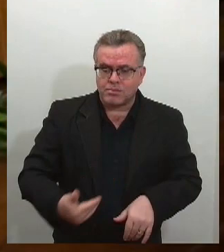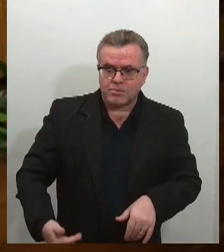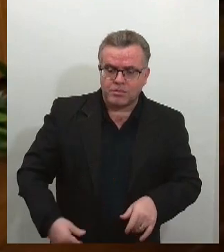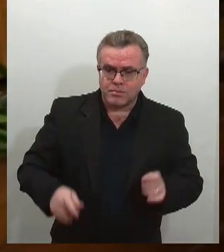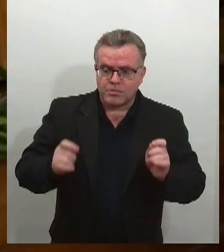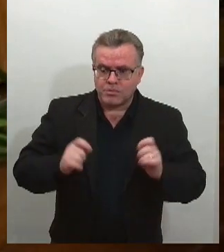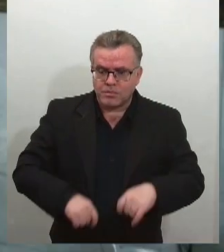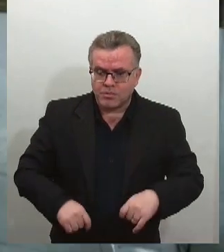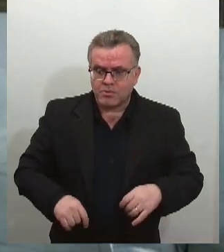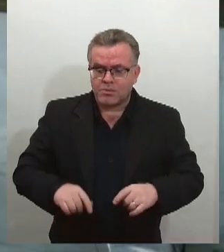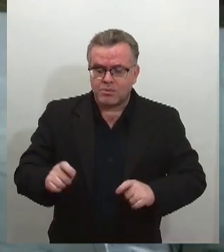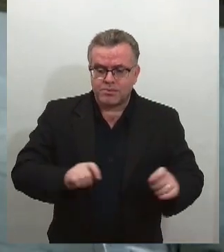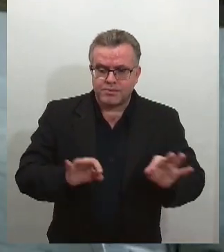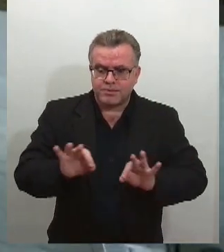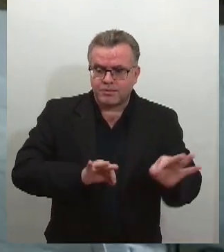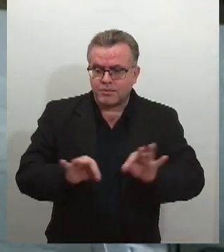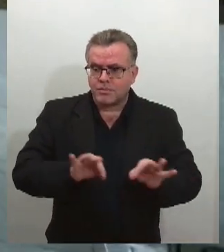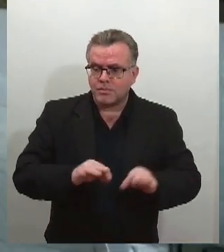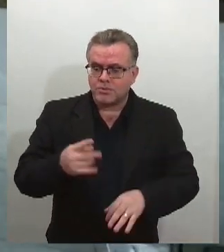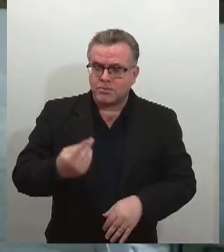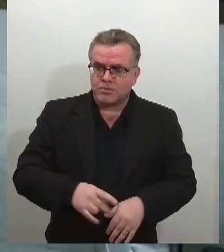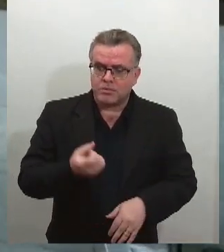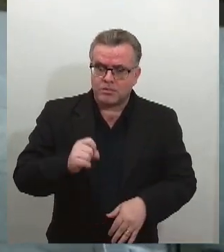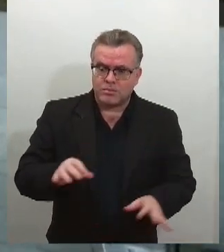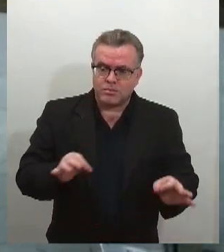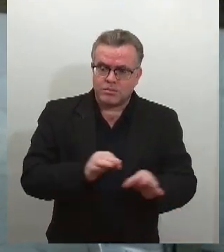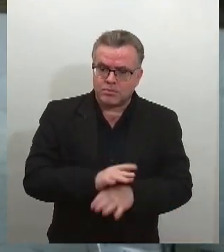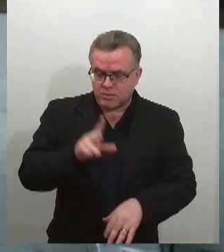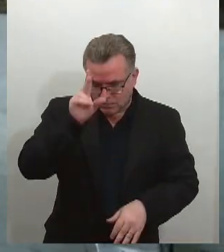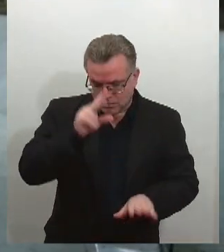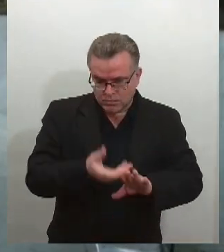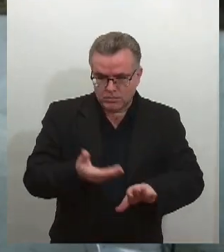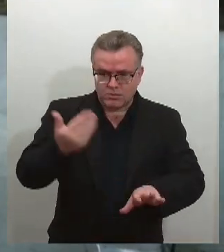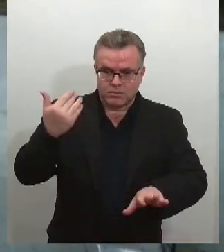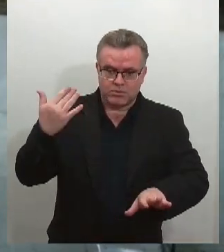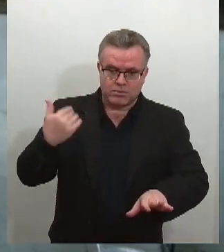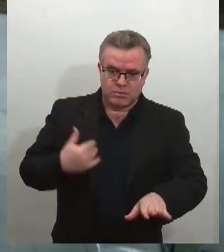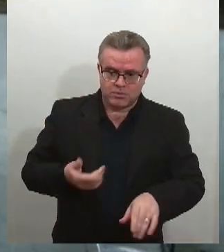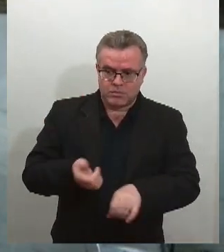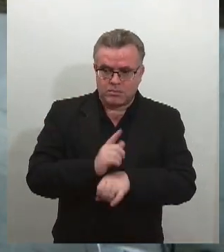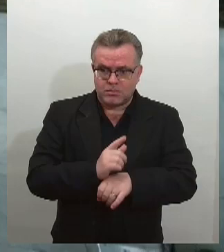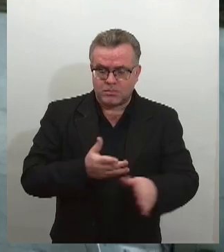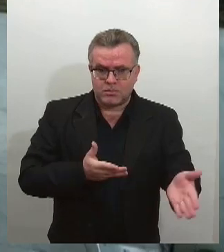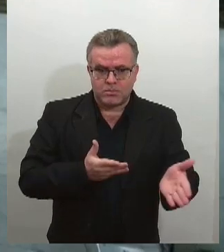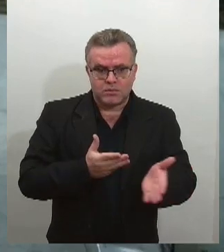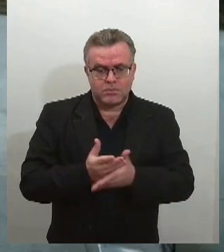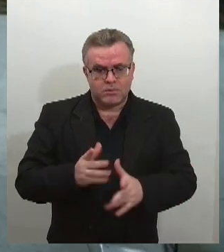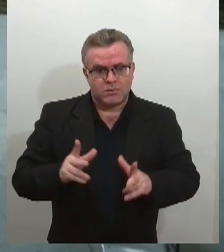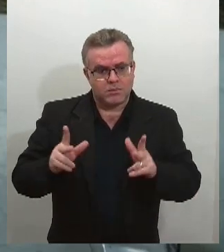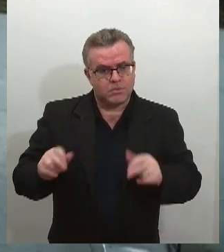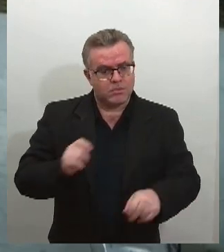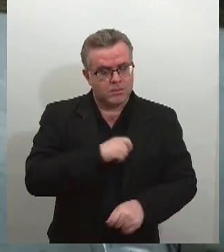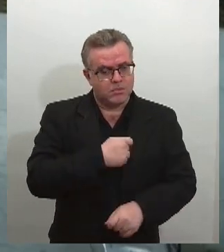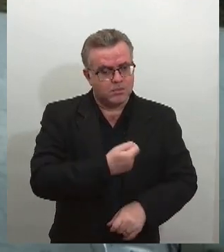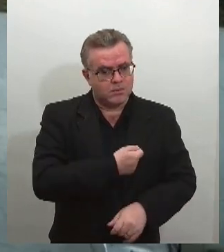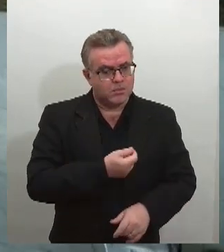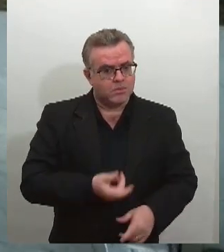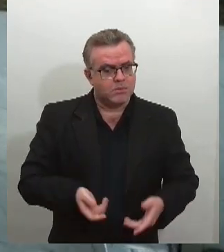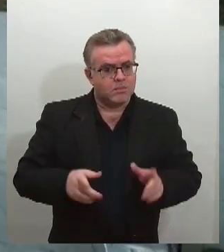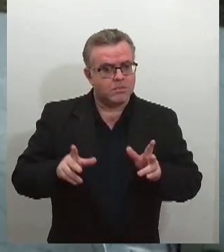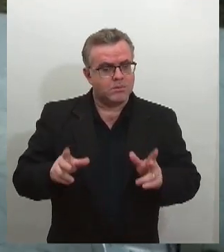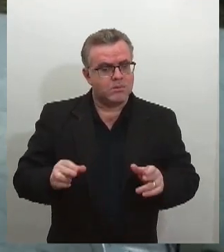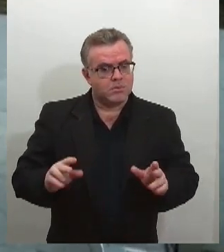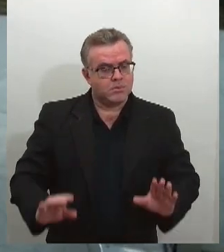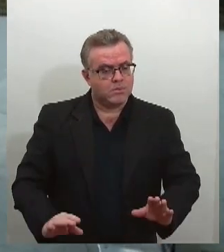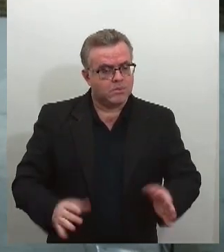administração pública em Sergipe. Me lembro quando os gestores entraram no concurso, entraram praticamente junto com nós, delegados, naquela época. E foi uma grande festa, porque a gente